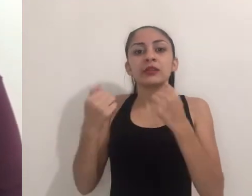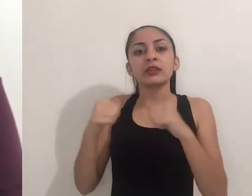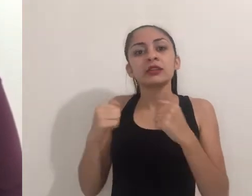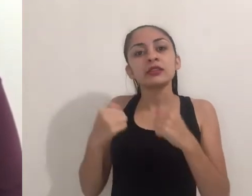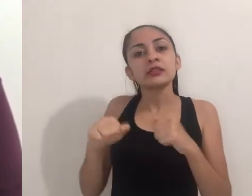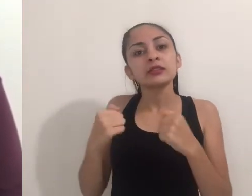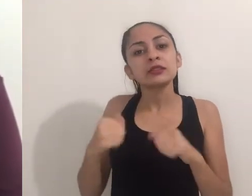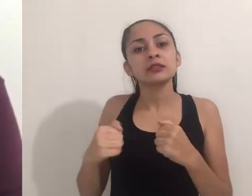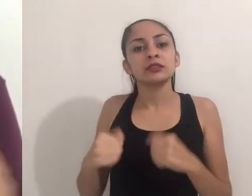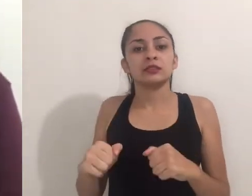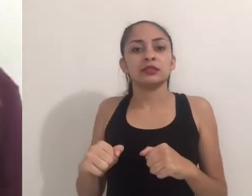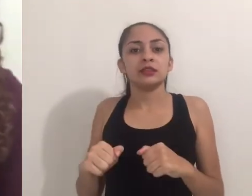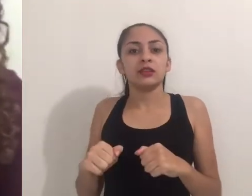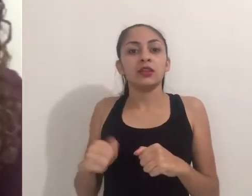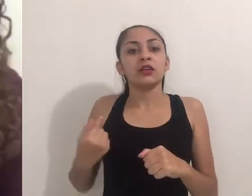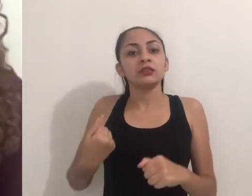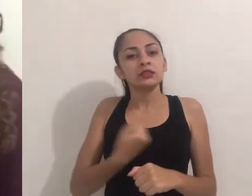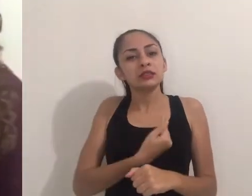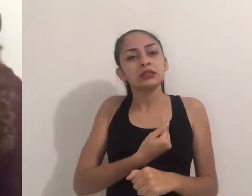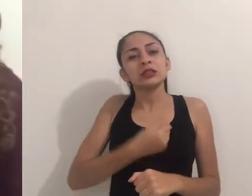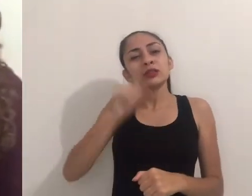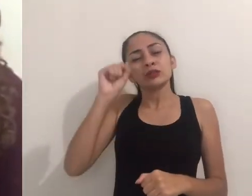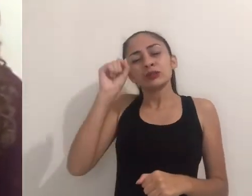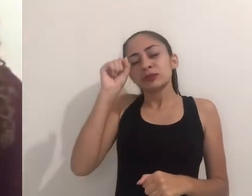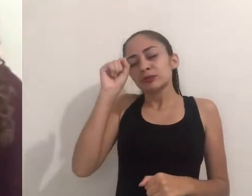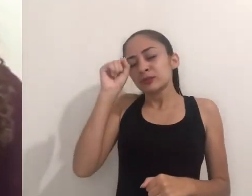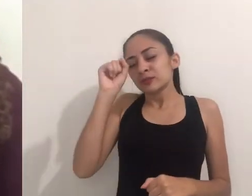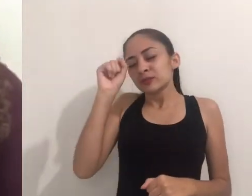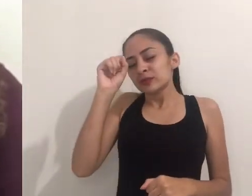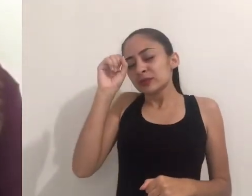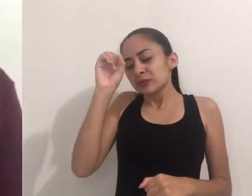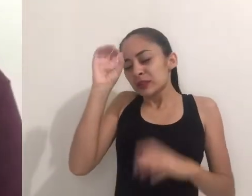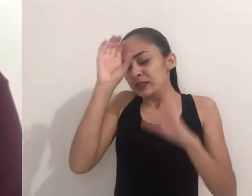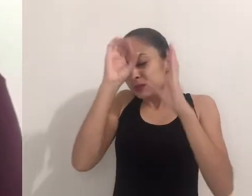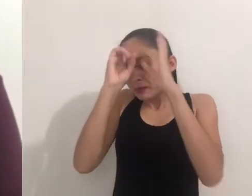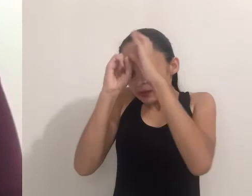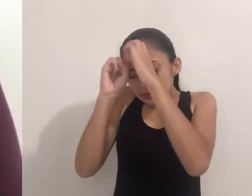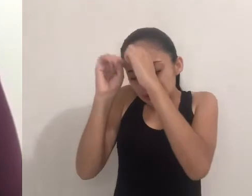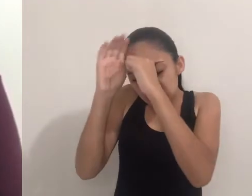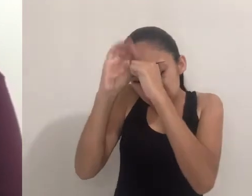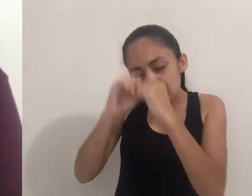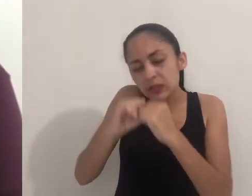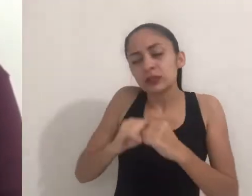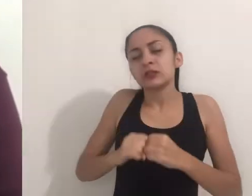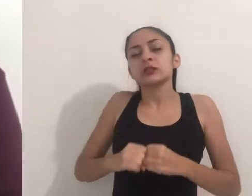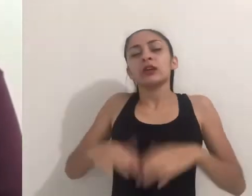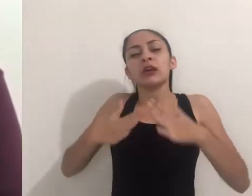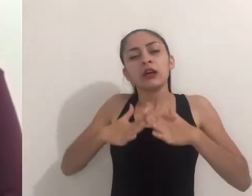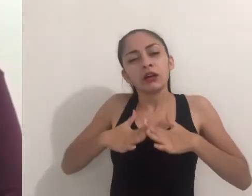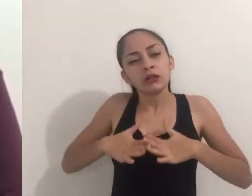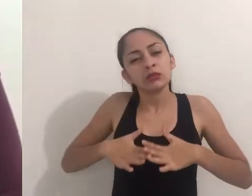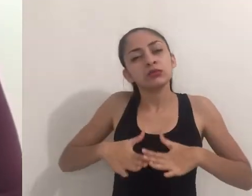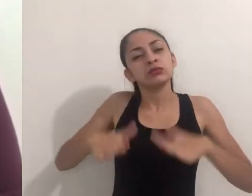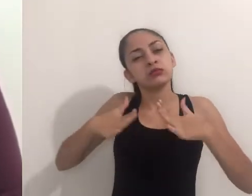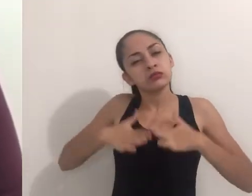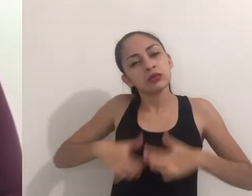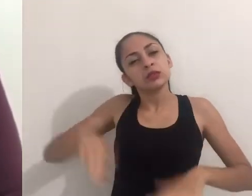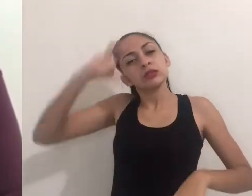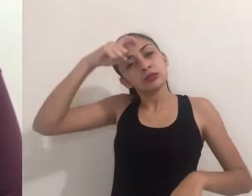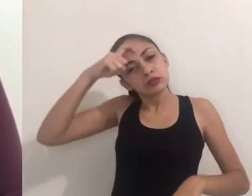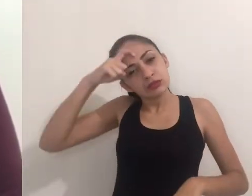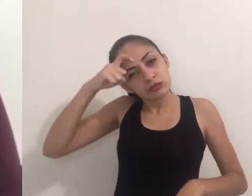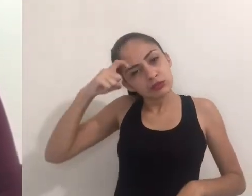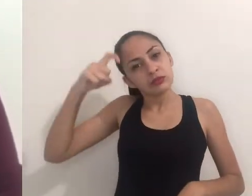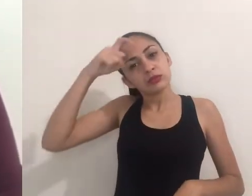a necessidade de não pecarmos, de não cairmos em pecado. Mas ao mesmo tempo a palavra diz, se todavia vocês pecarem, se